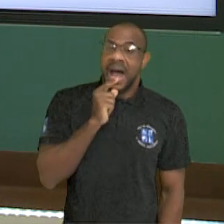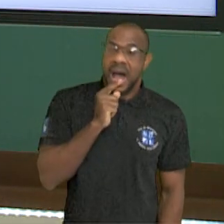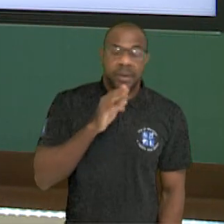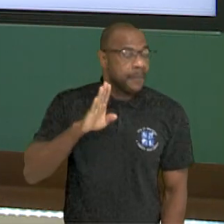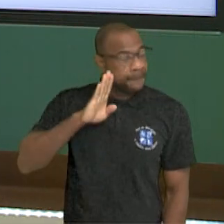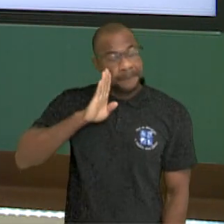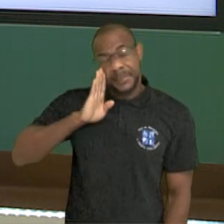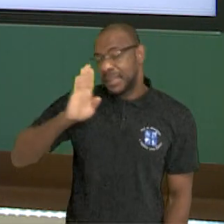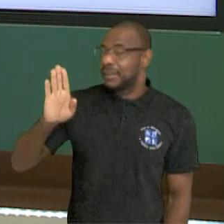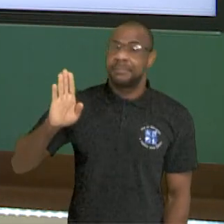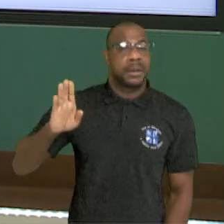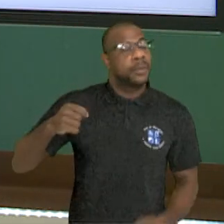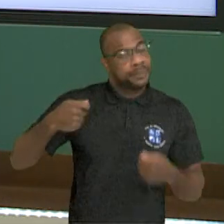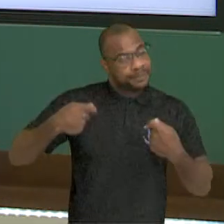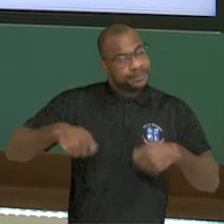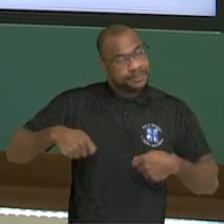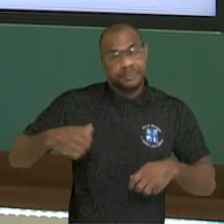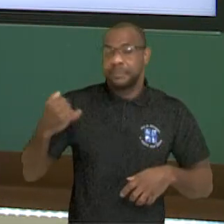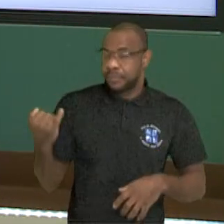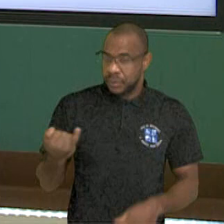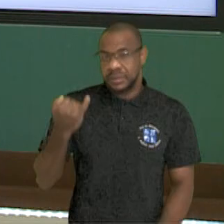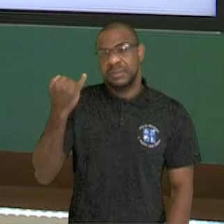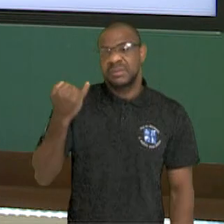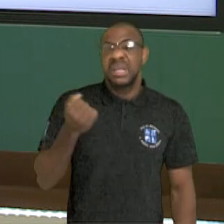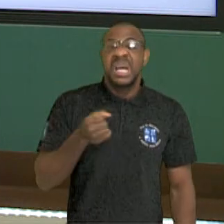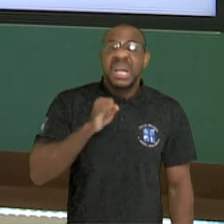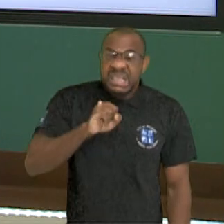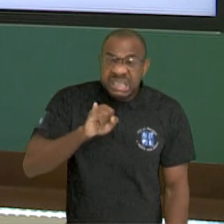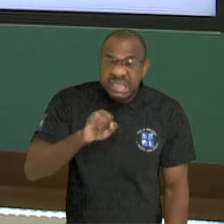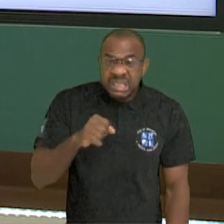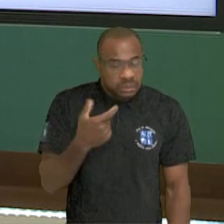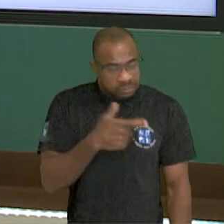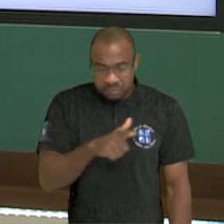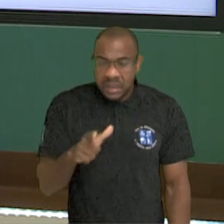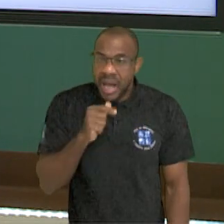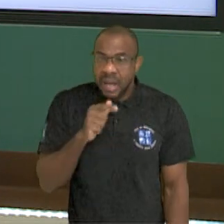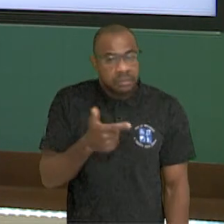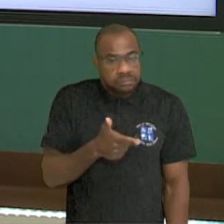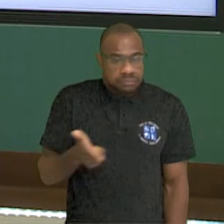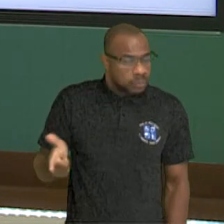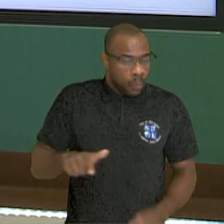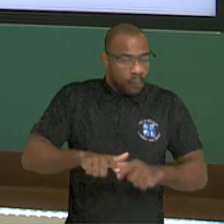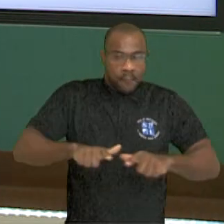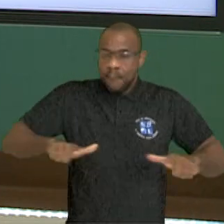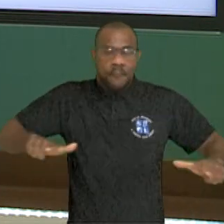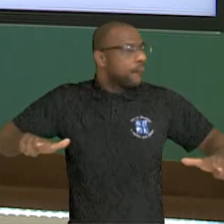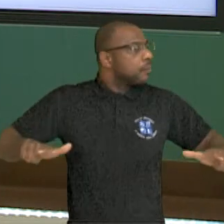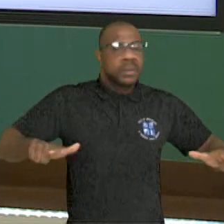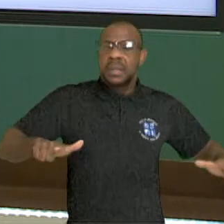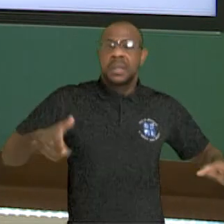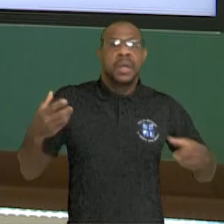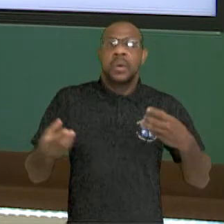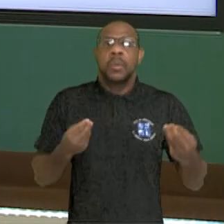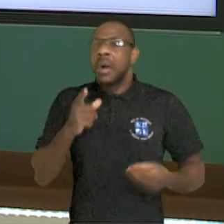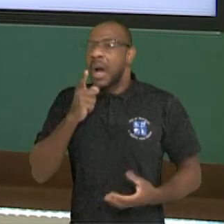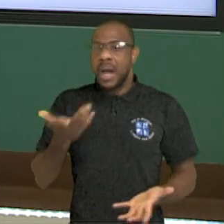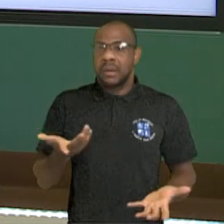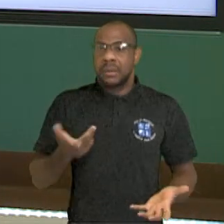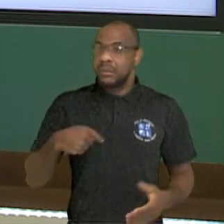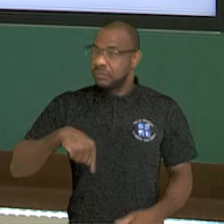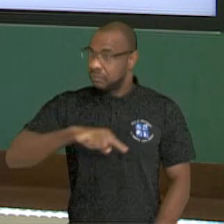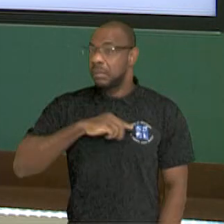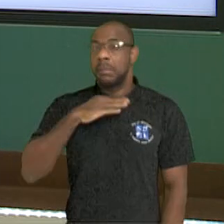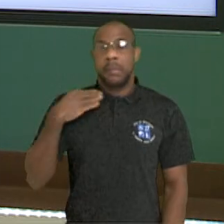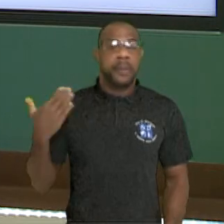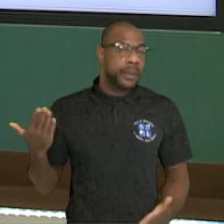principais elementos necessários. Se nós tivermos rios poluídos, de onde nós vamos tirar a água que chega à nossa residência? É só pensar um pouquinho,